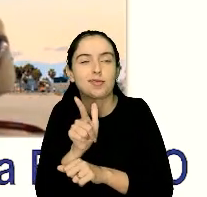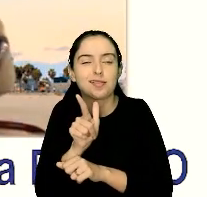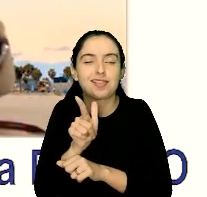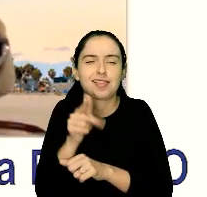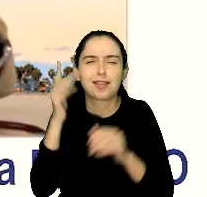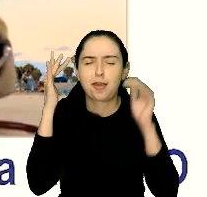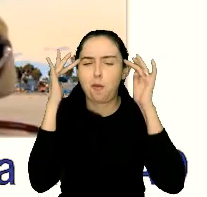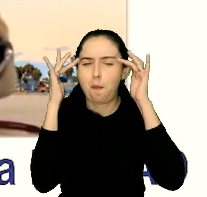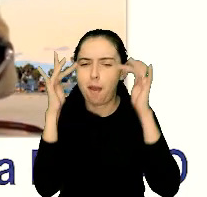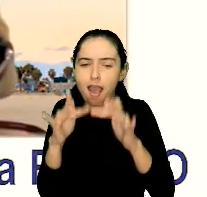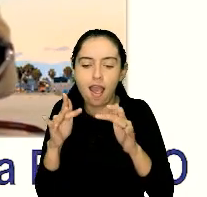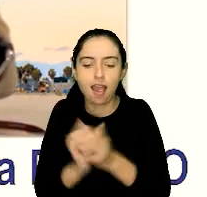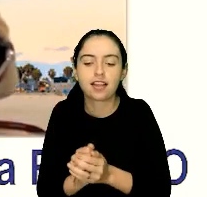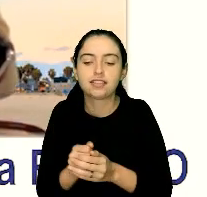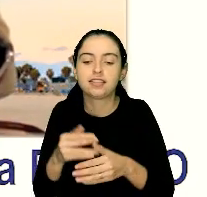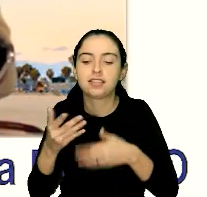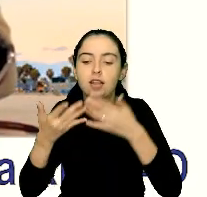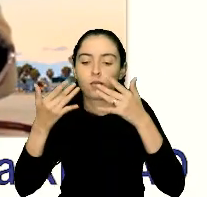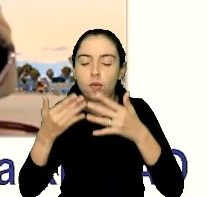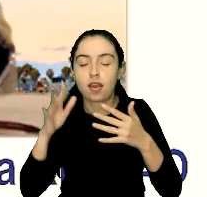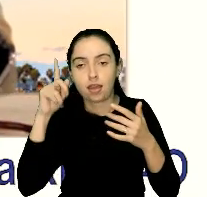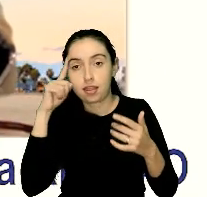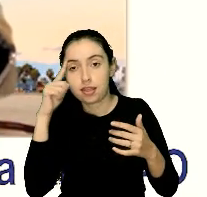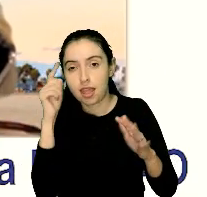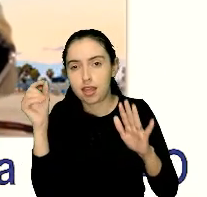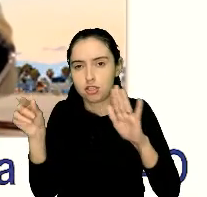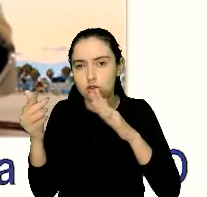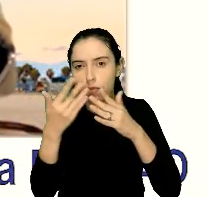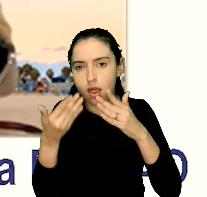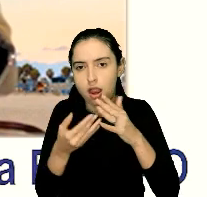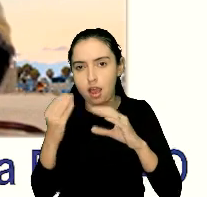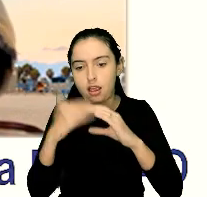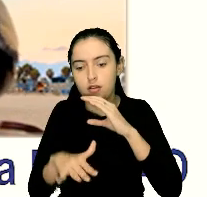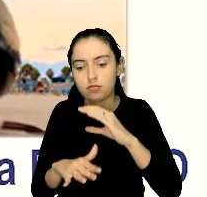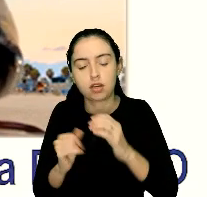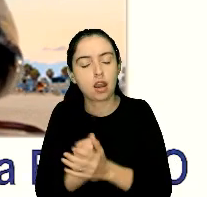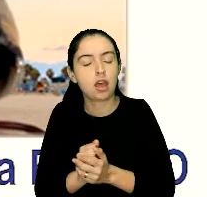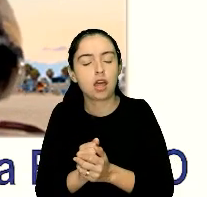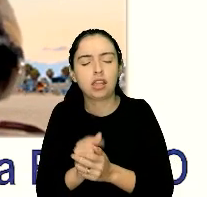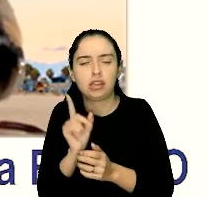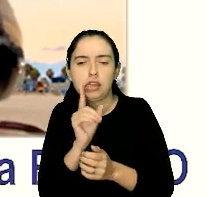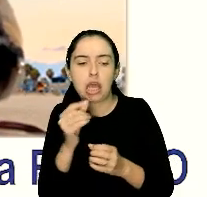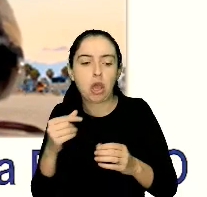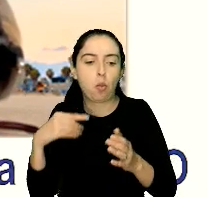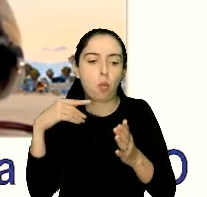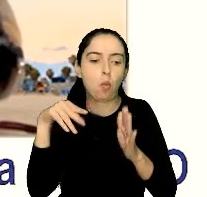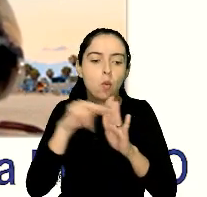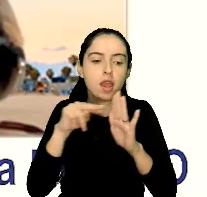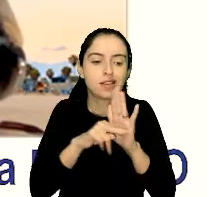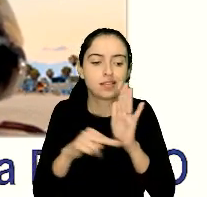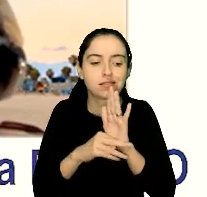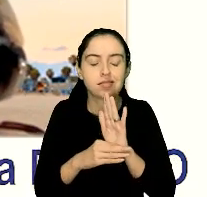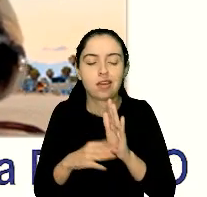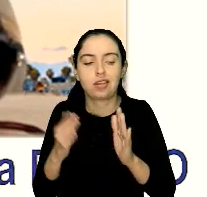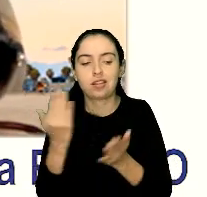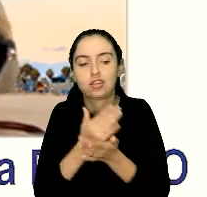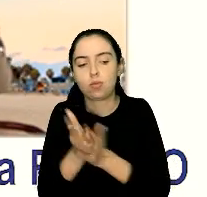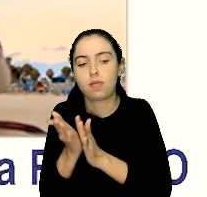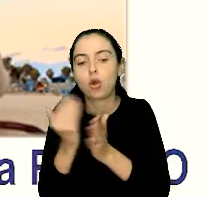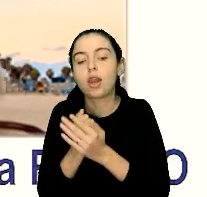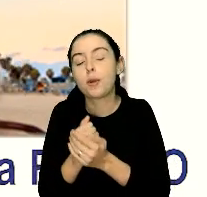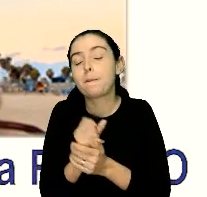maneira, passar as ideias centrais, não receitas de bolo, né, mas algumas dicas, né,